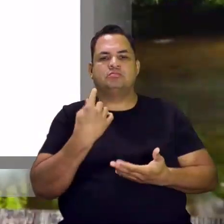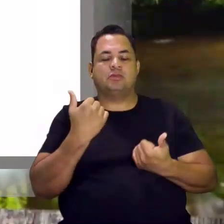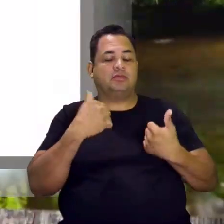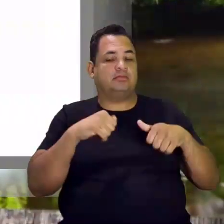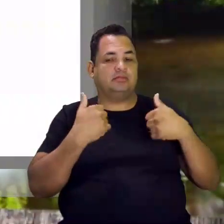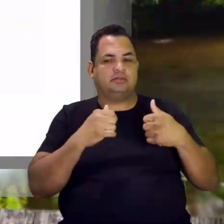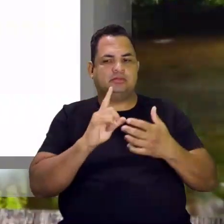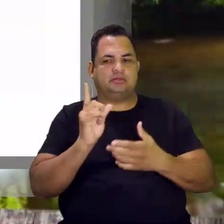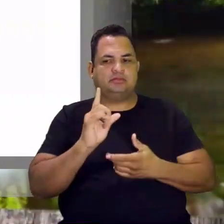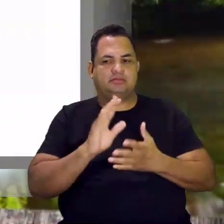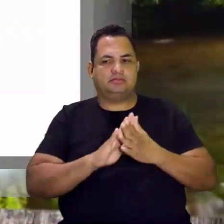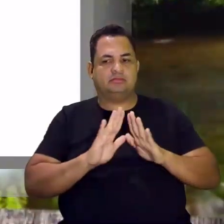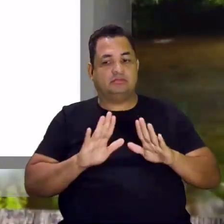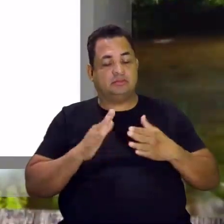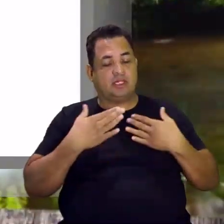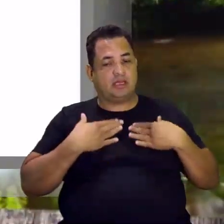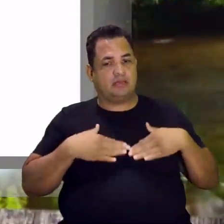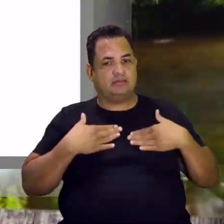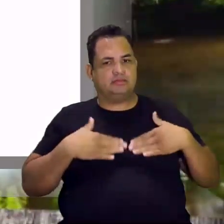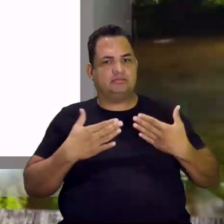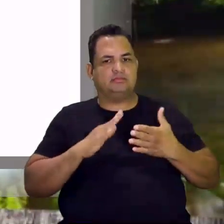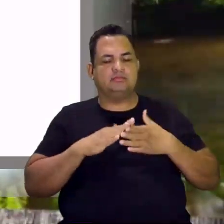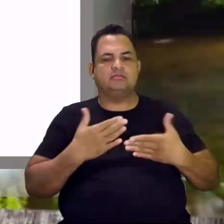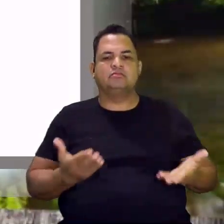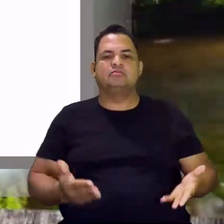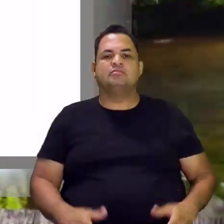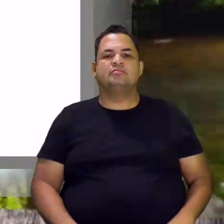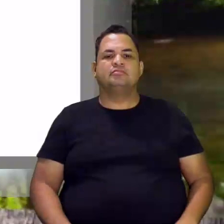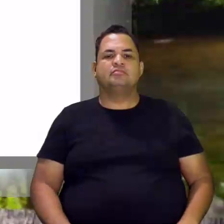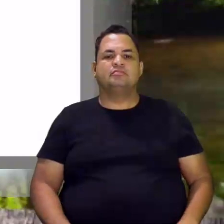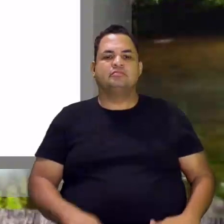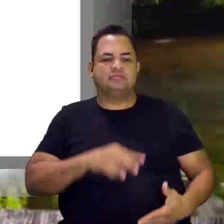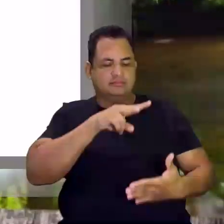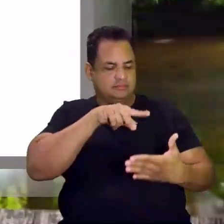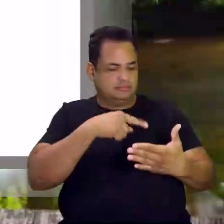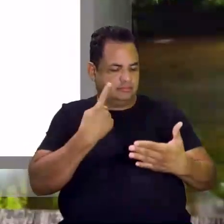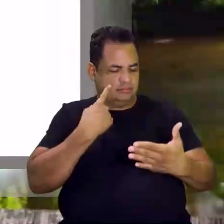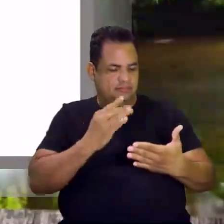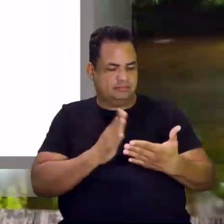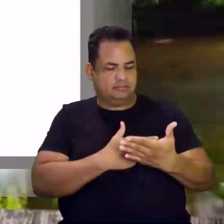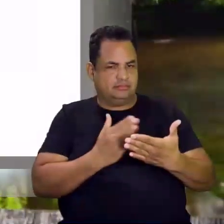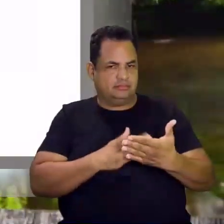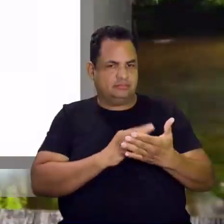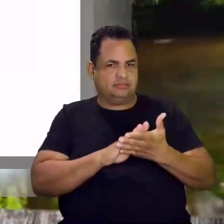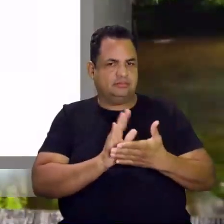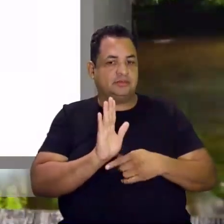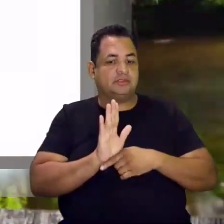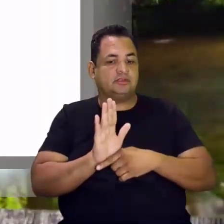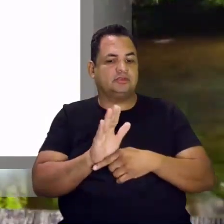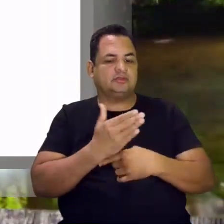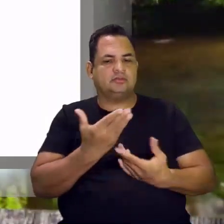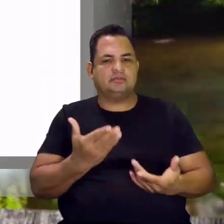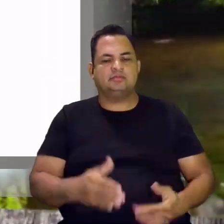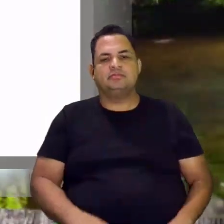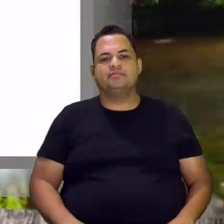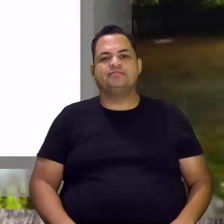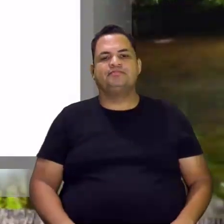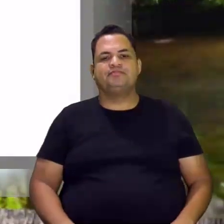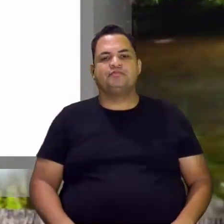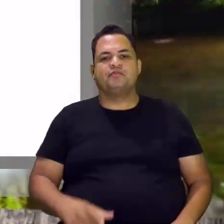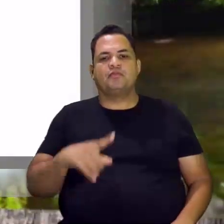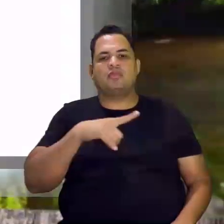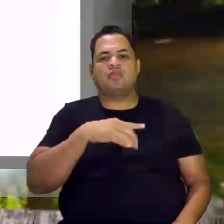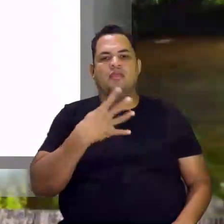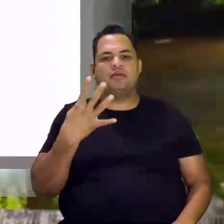avaliação ainda, tá de boa, tá tranquilo. Então dá uma olhada no teu material que ele tá aí para te apoiar, certo? Então nós temos